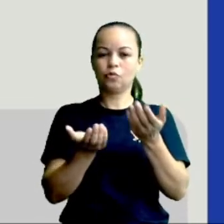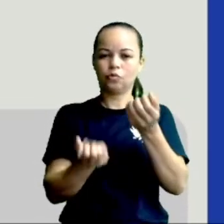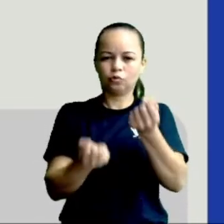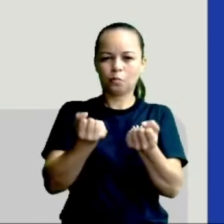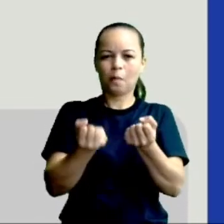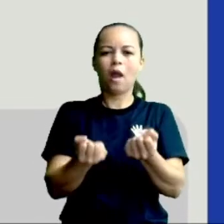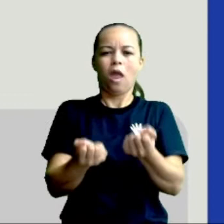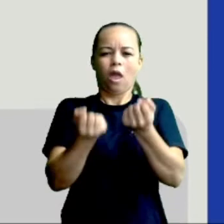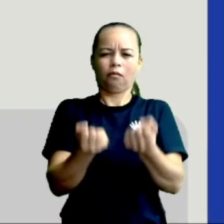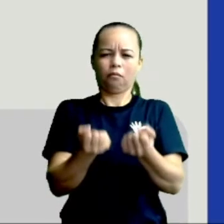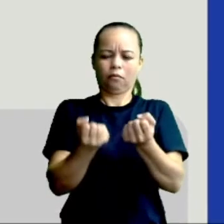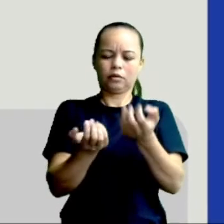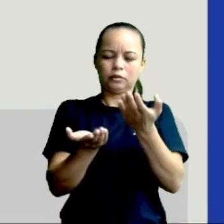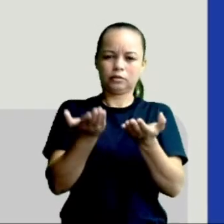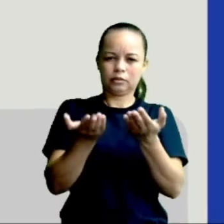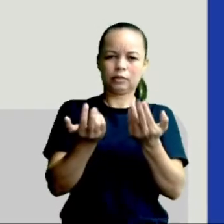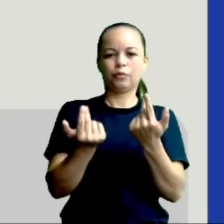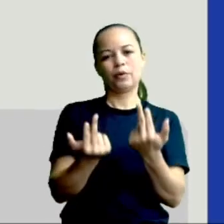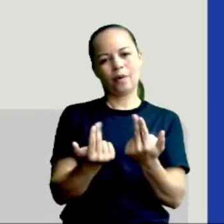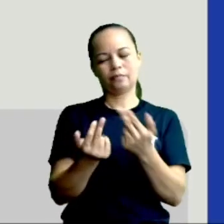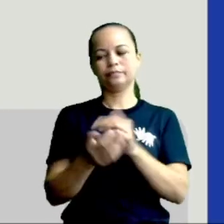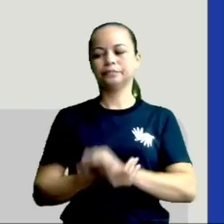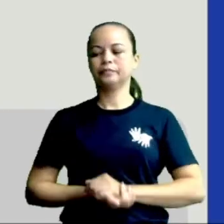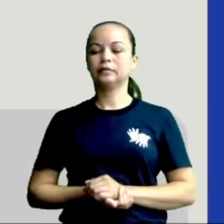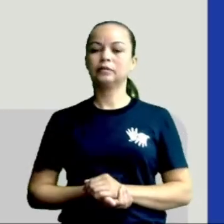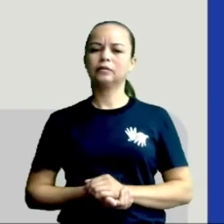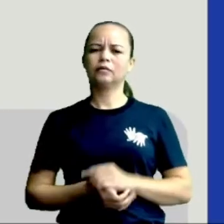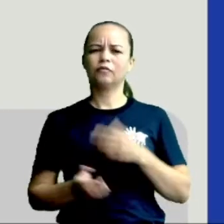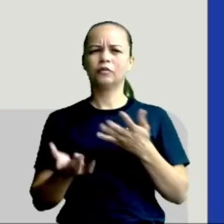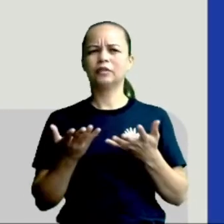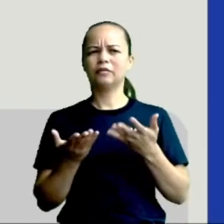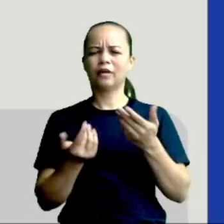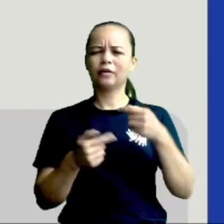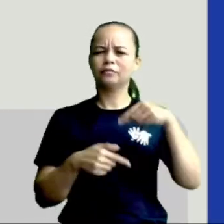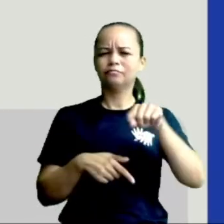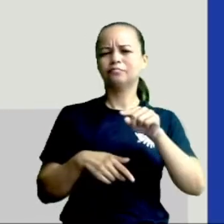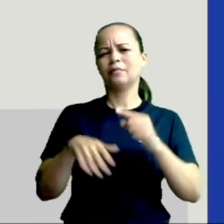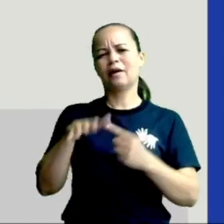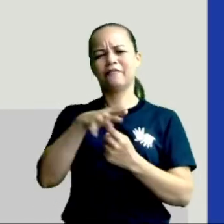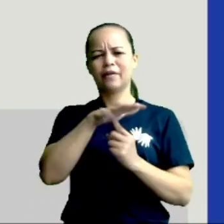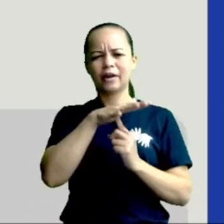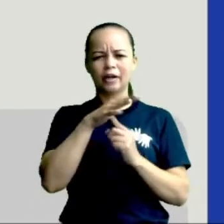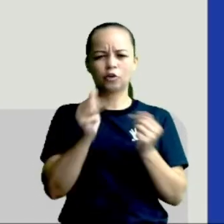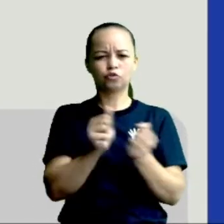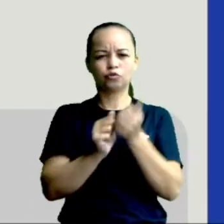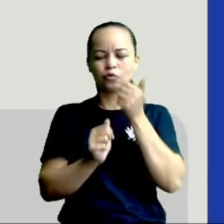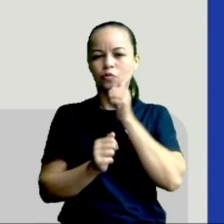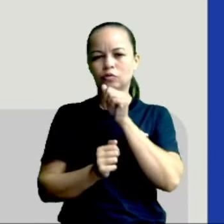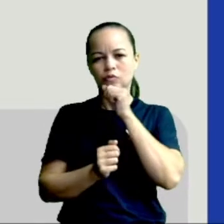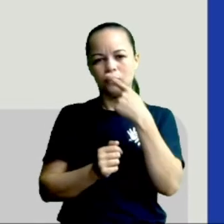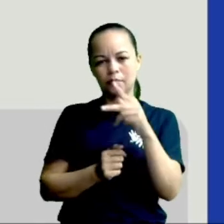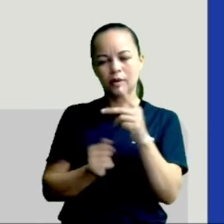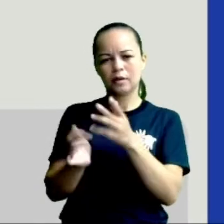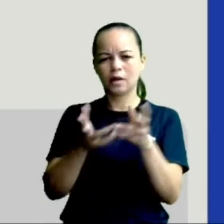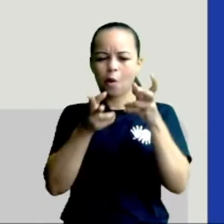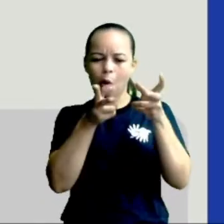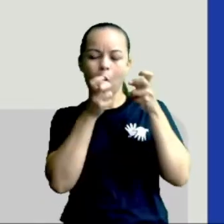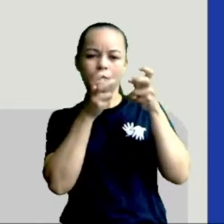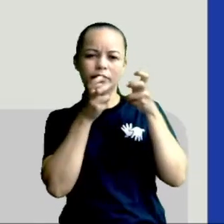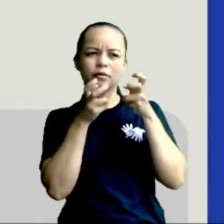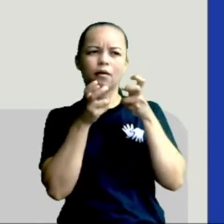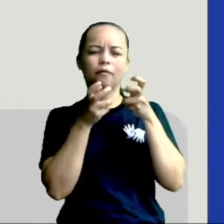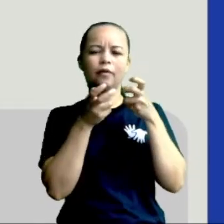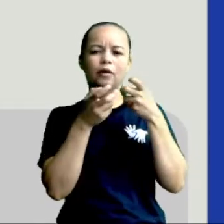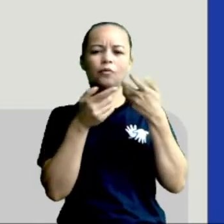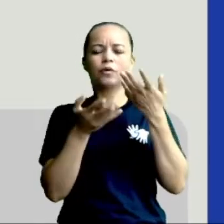pesos que estão nos pratos são iguais você vai muito com a cara feia aí com a sua mãe Então observa quando chega lá na feira